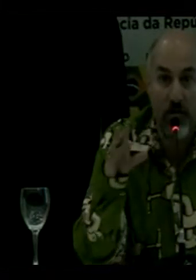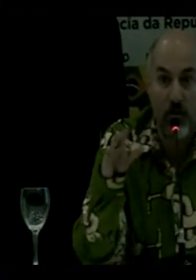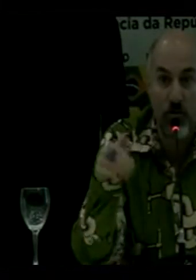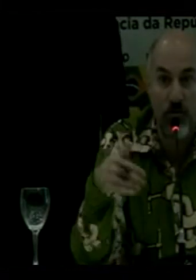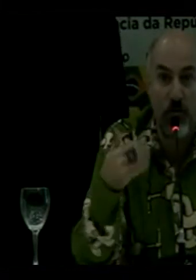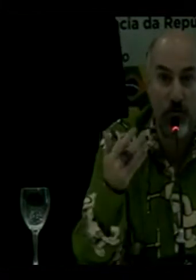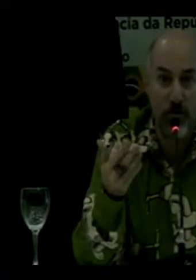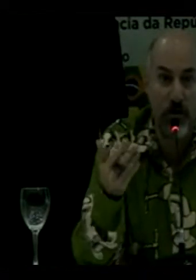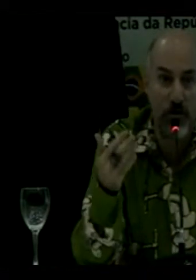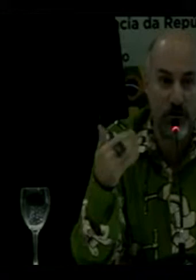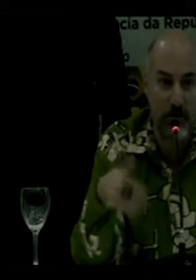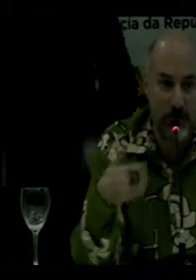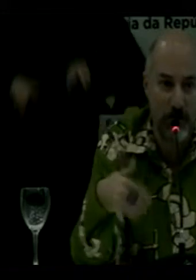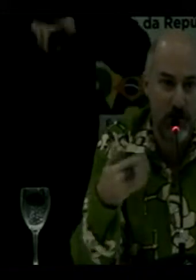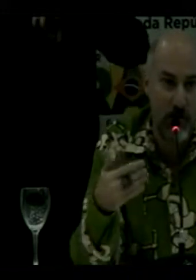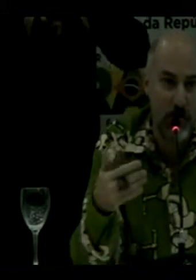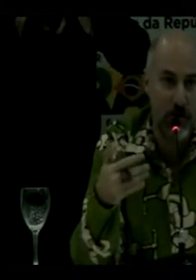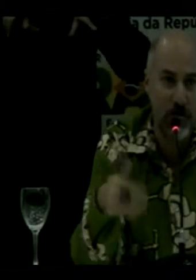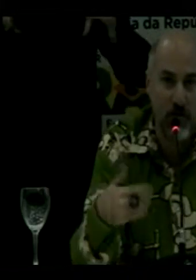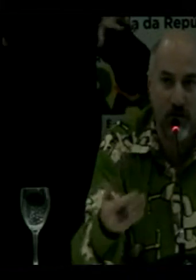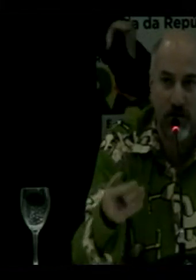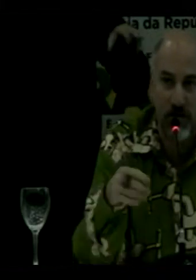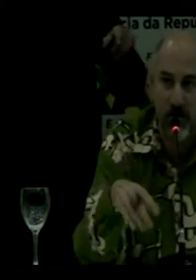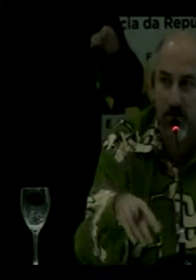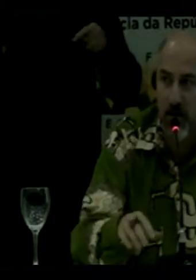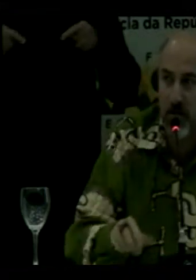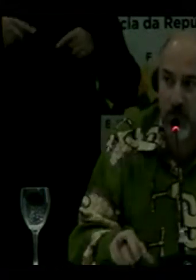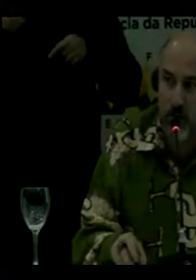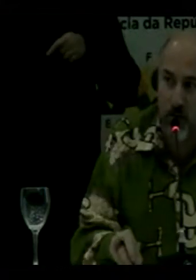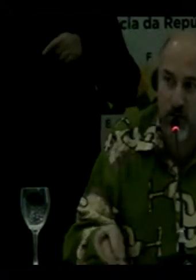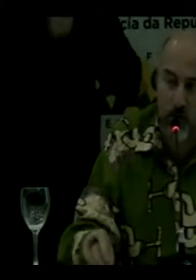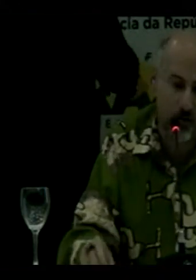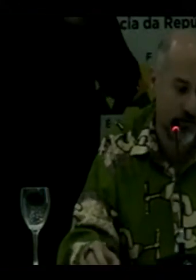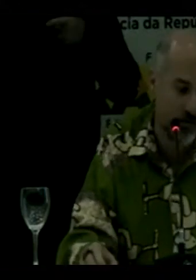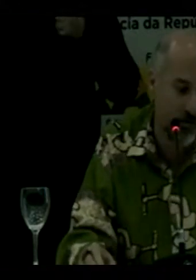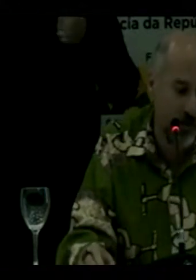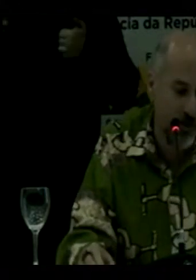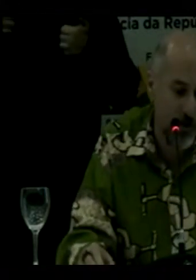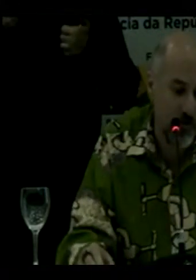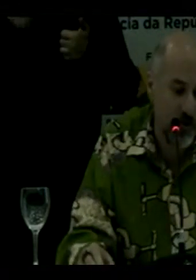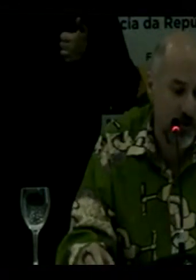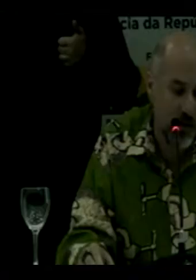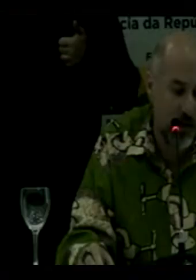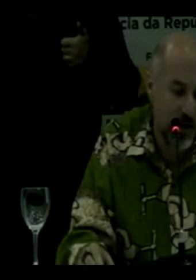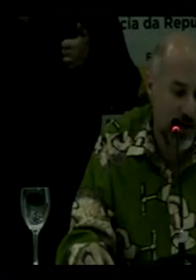Bom, muitas das coisas que foram ditas estão se repetindo, que eu acho que é interessante, e algumas novas.